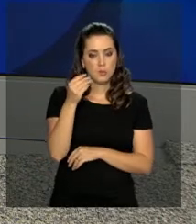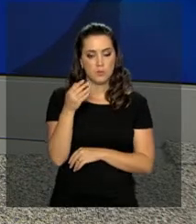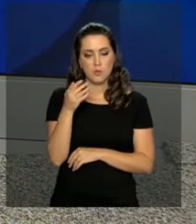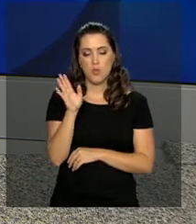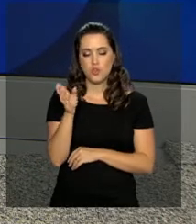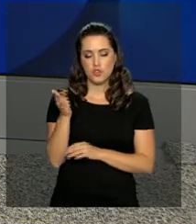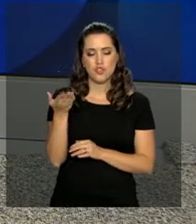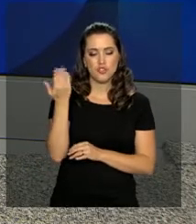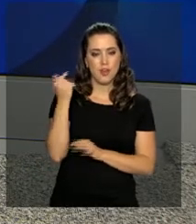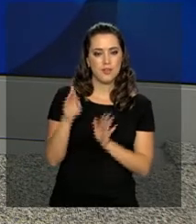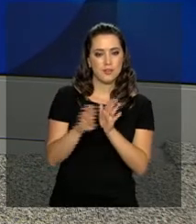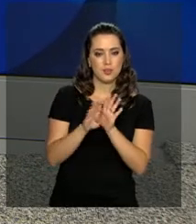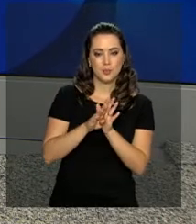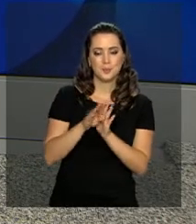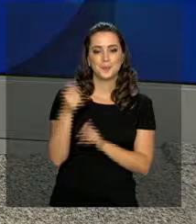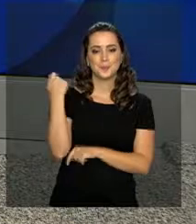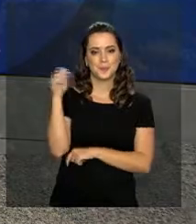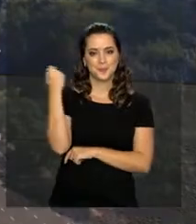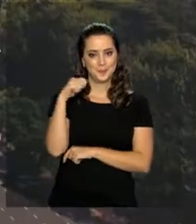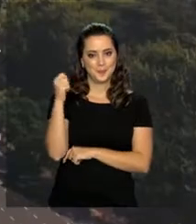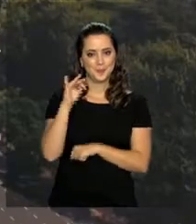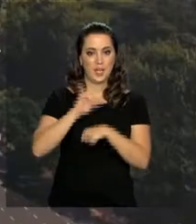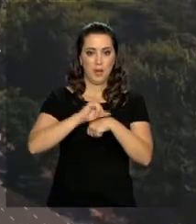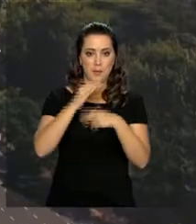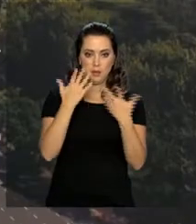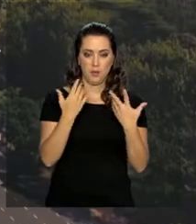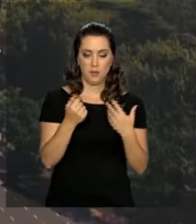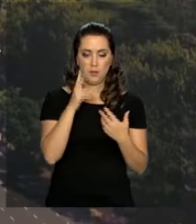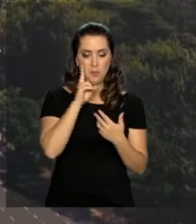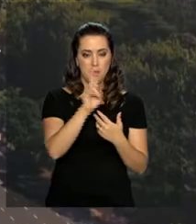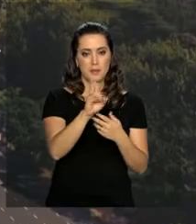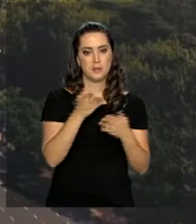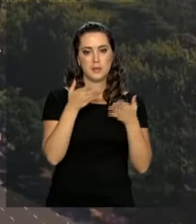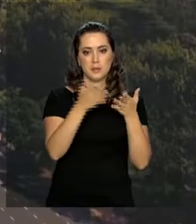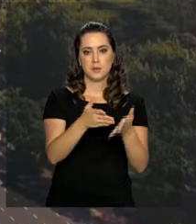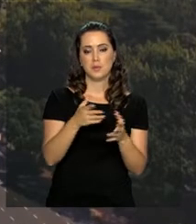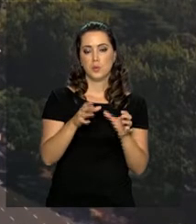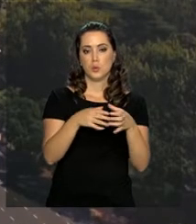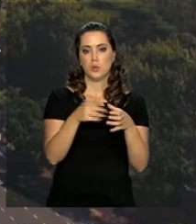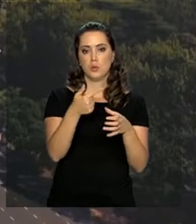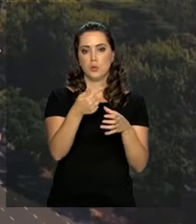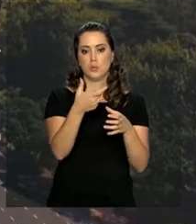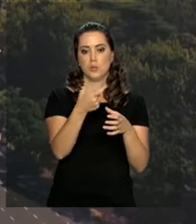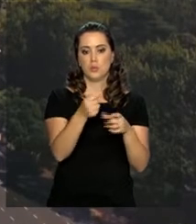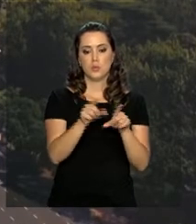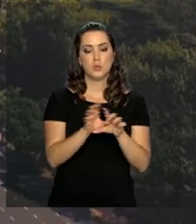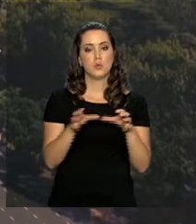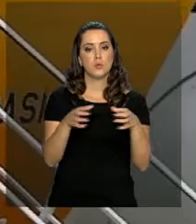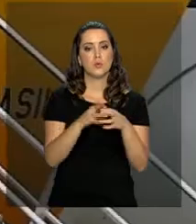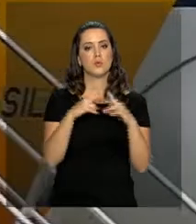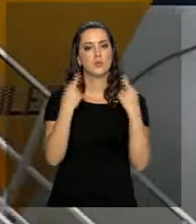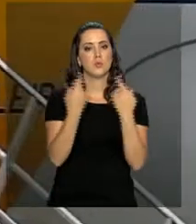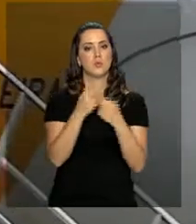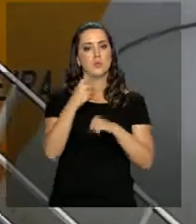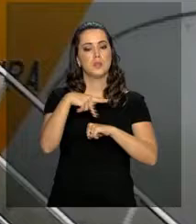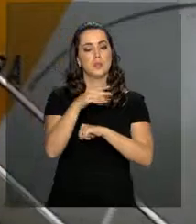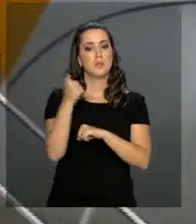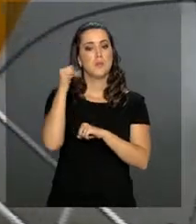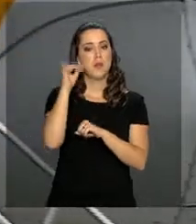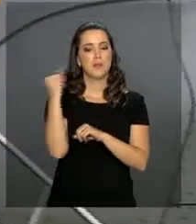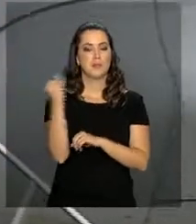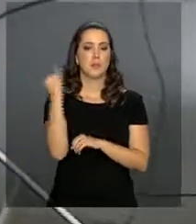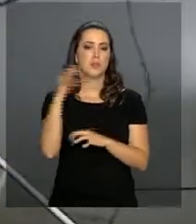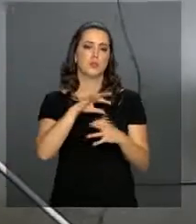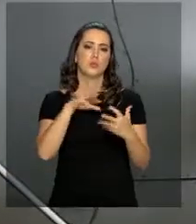pouco buenos aires capital da argentina para participar da cúpula do g20 o grupo que reúne os países mais influentes